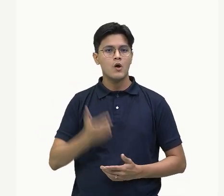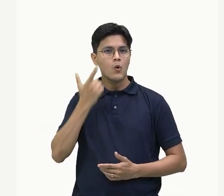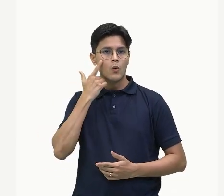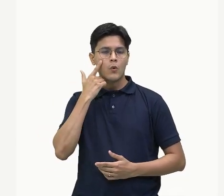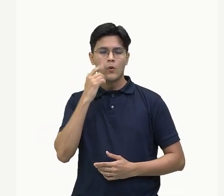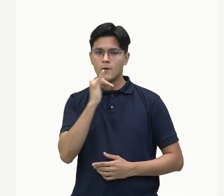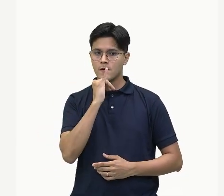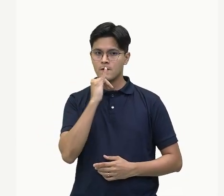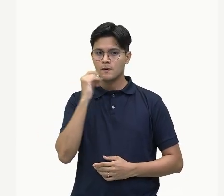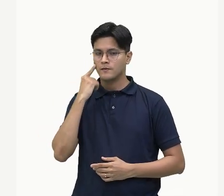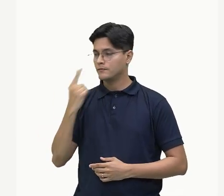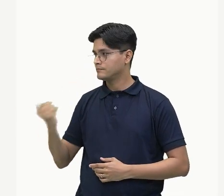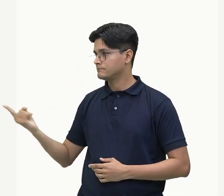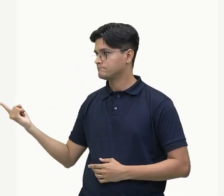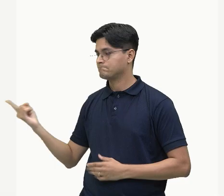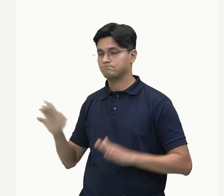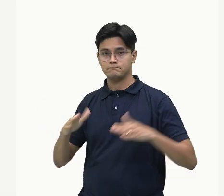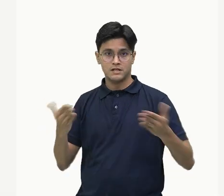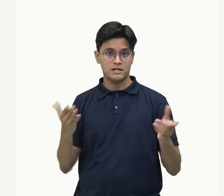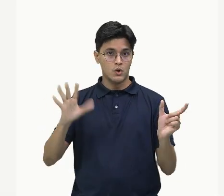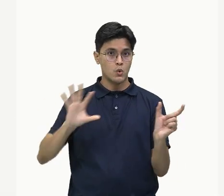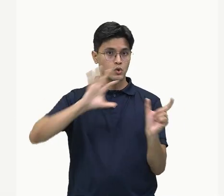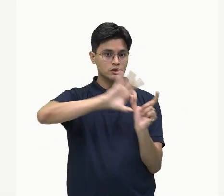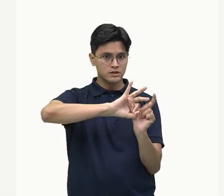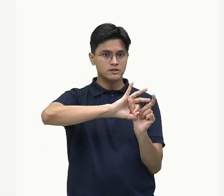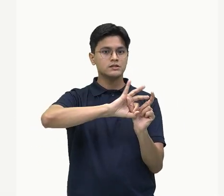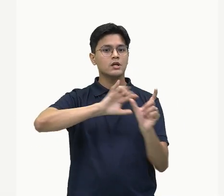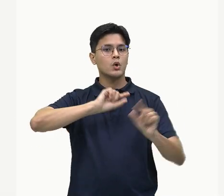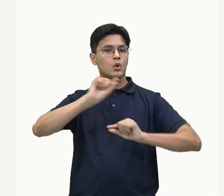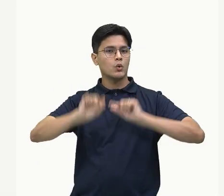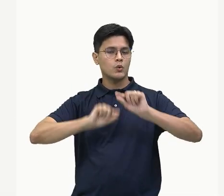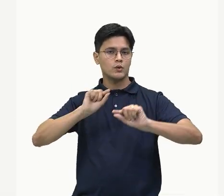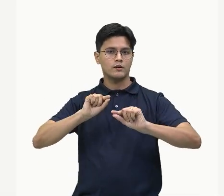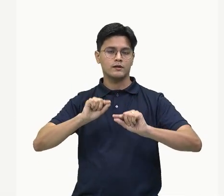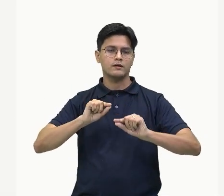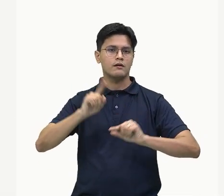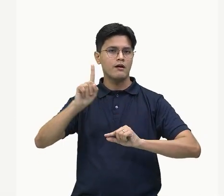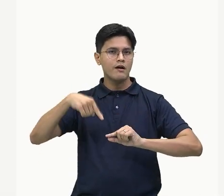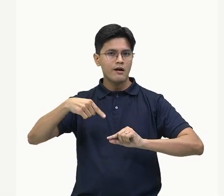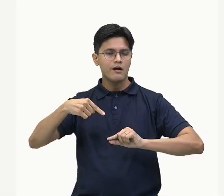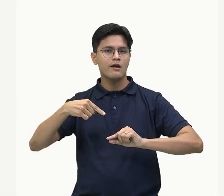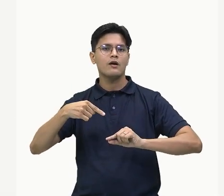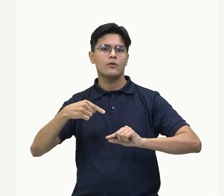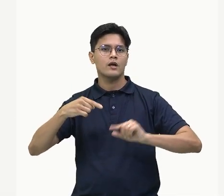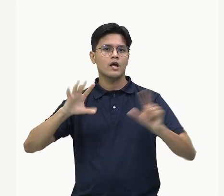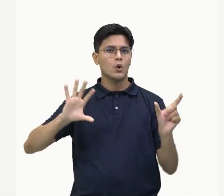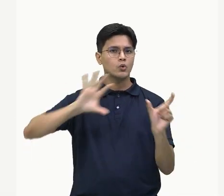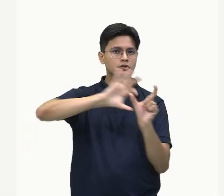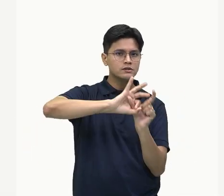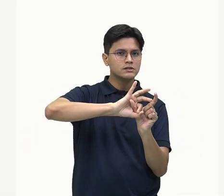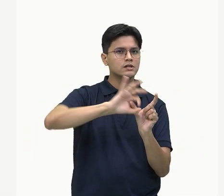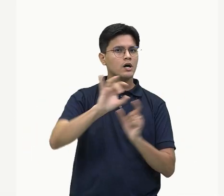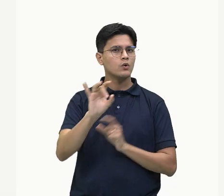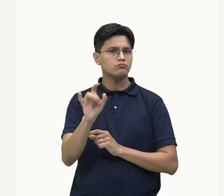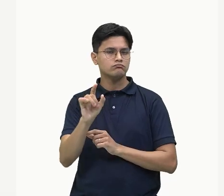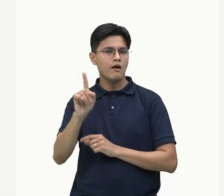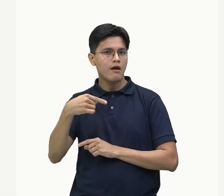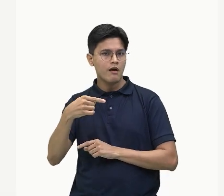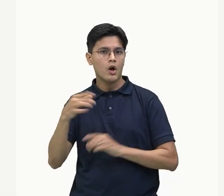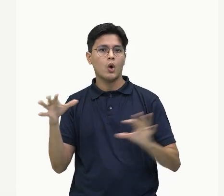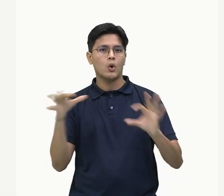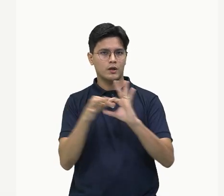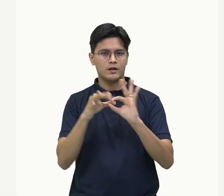Então, essas conjunções aqui, gente, esses conectivos, na verdade não são necessariamente conjunções, mas sim linking words,